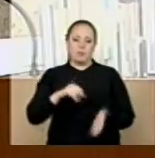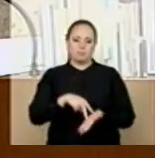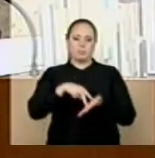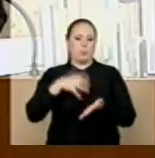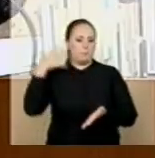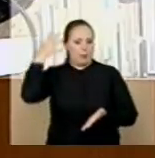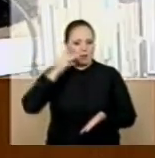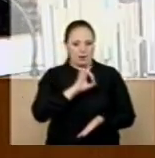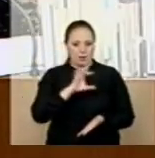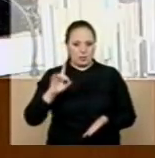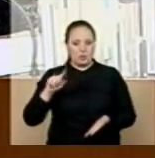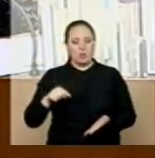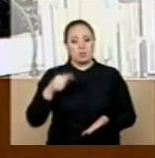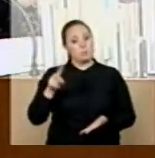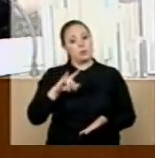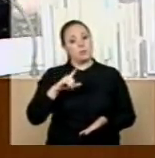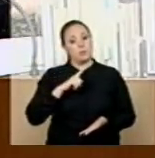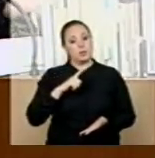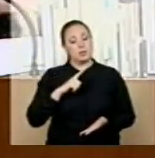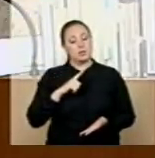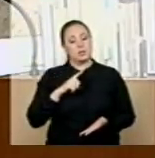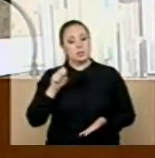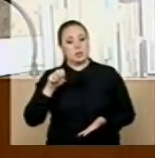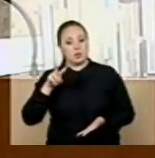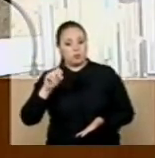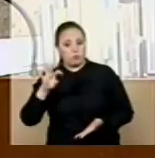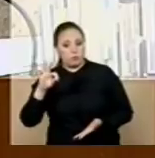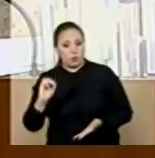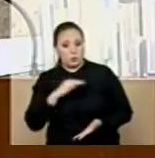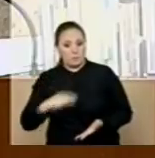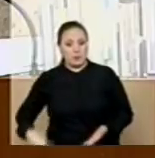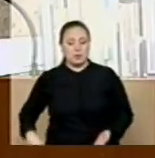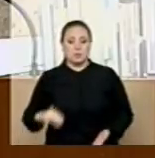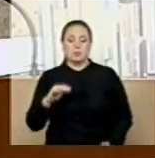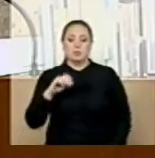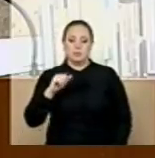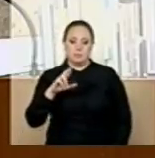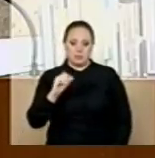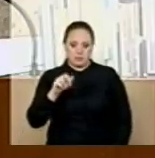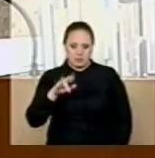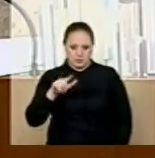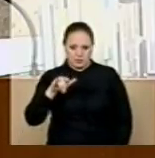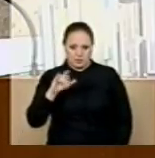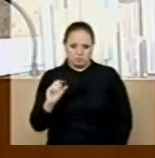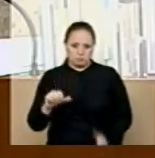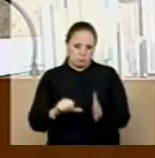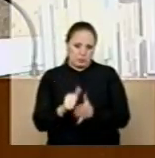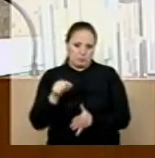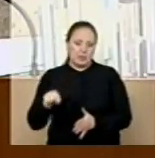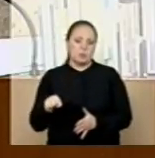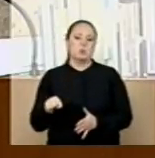sequência então ainda ouviremos a partir do voto do ministro Marco Aurélio, porque apregou em primeiro lugar em razão da sequência